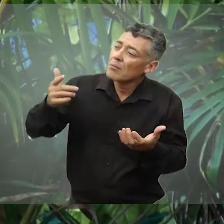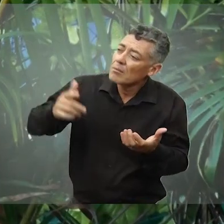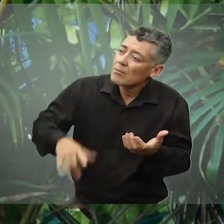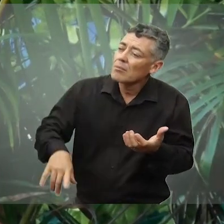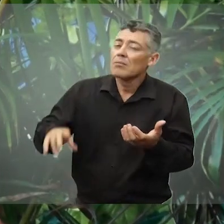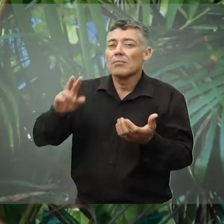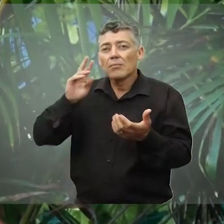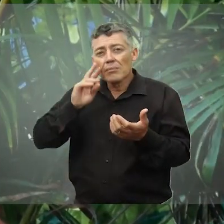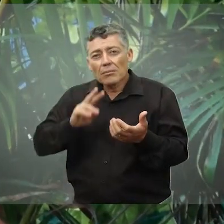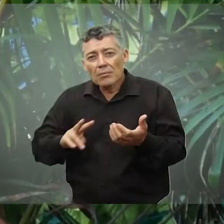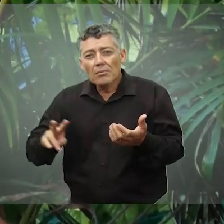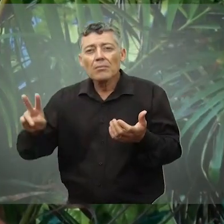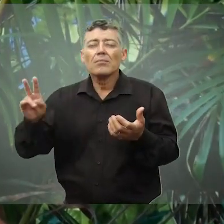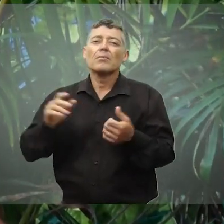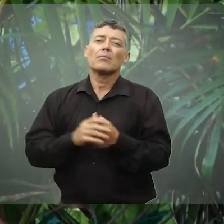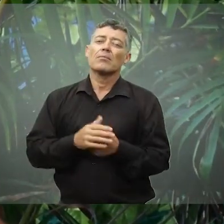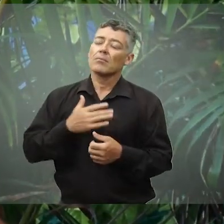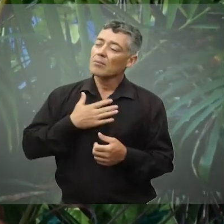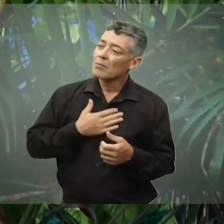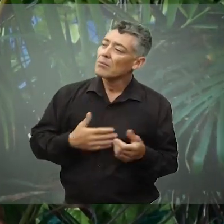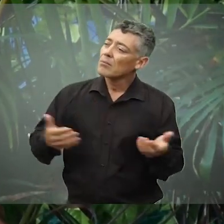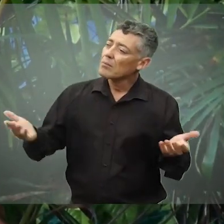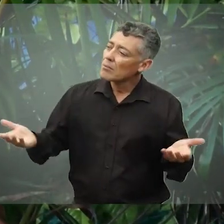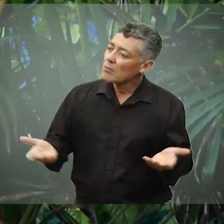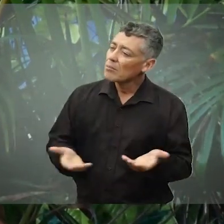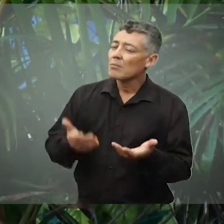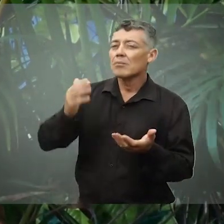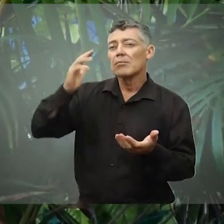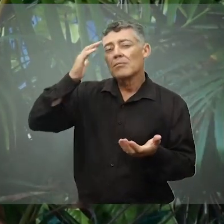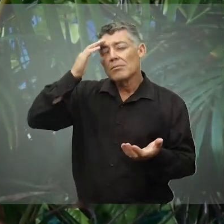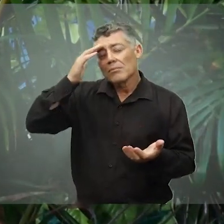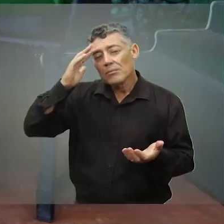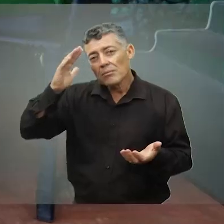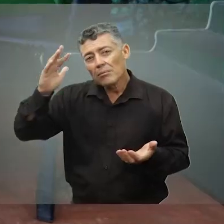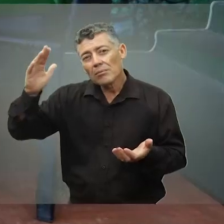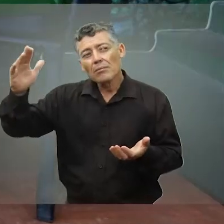ver. Eu hoje sonhei com você,